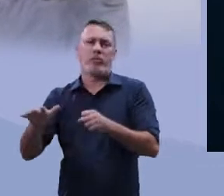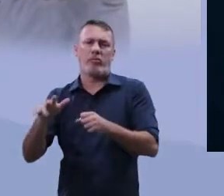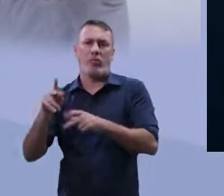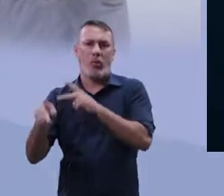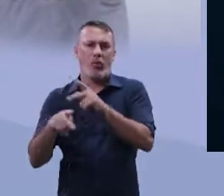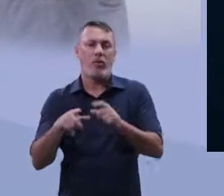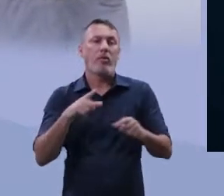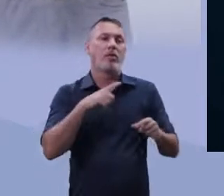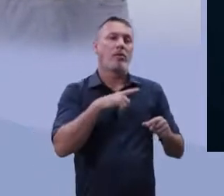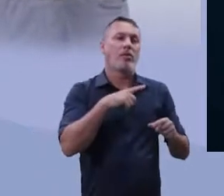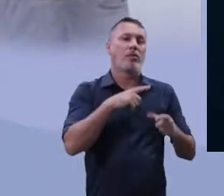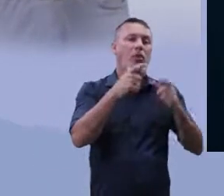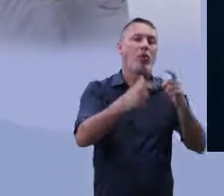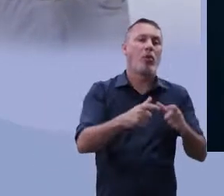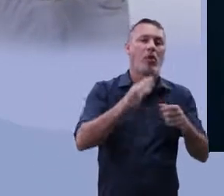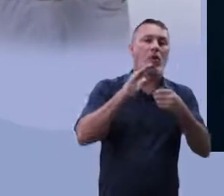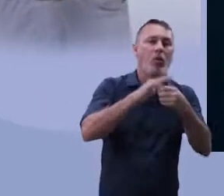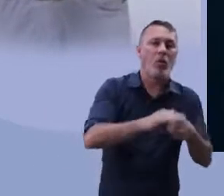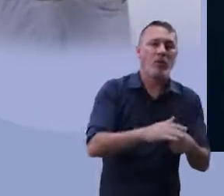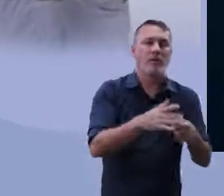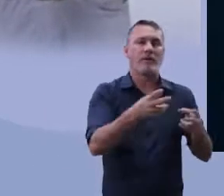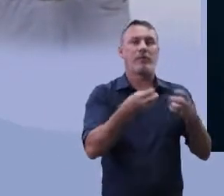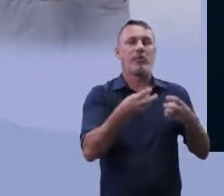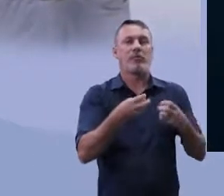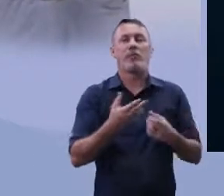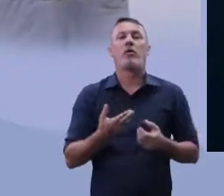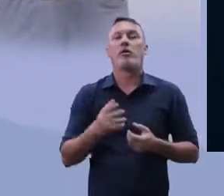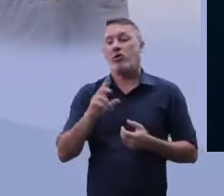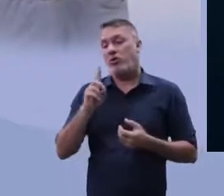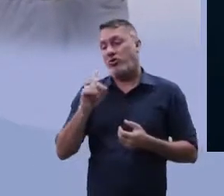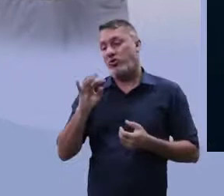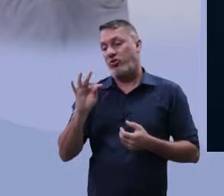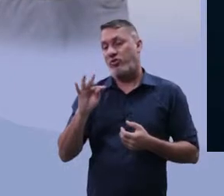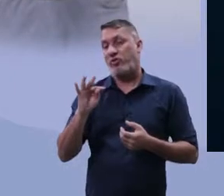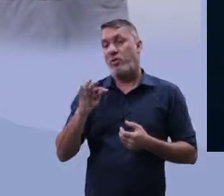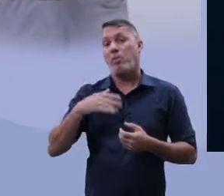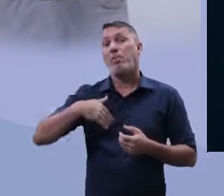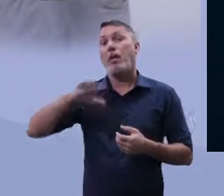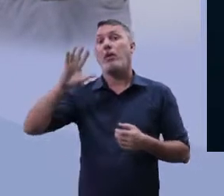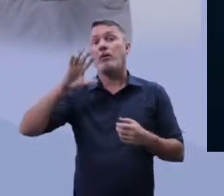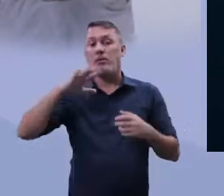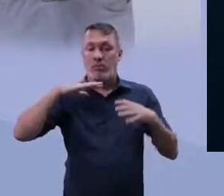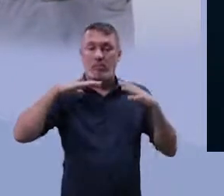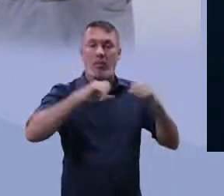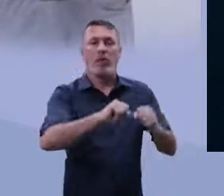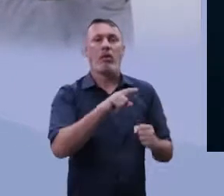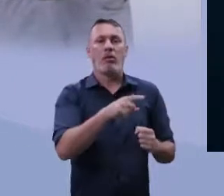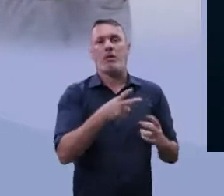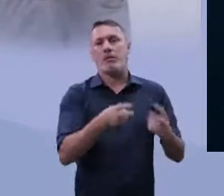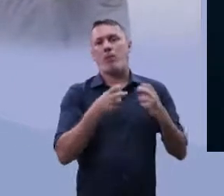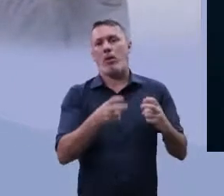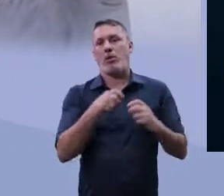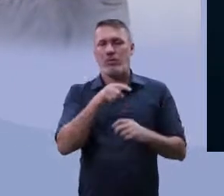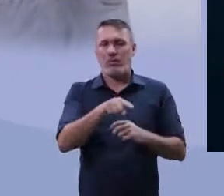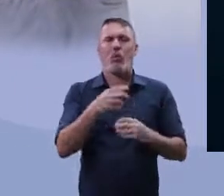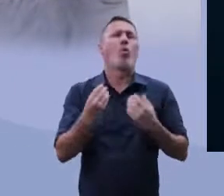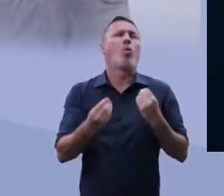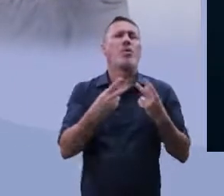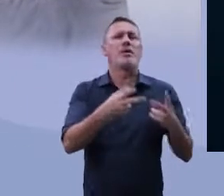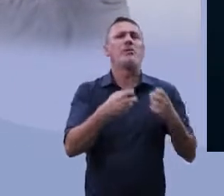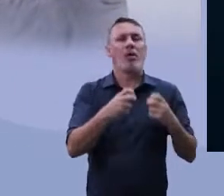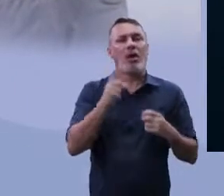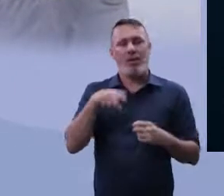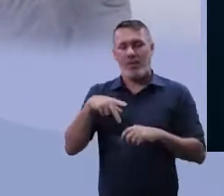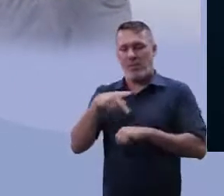exploração. A relação da DIT ela sempre se deu num contexto de relação entre colônias de exploração, ou seja,